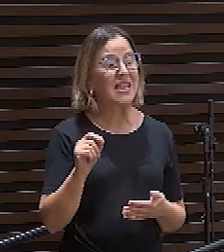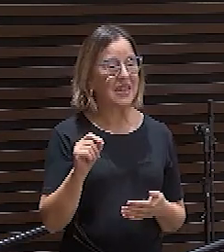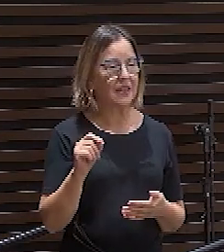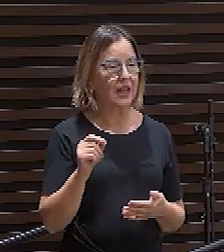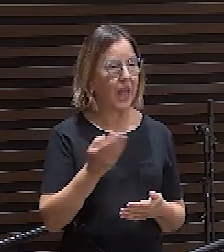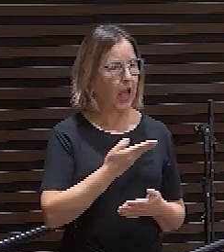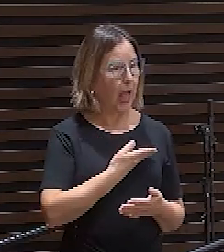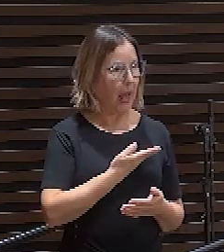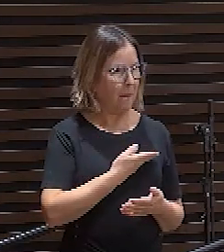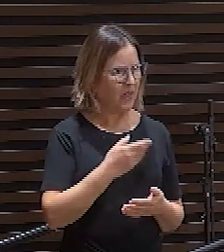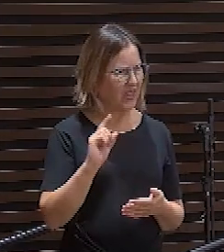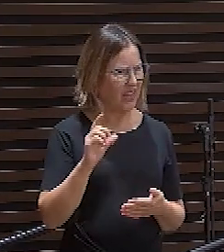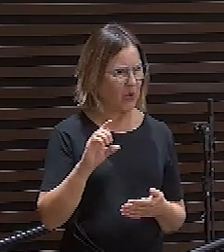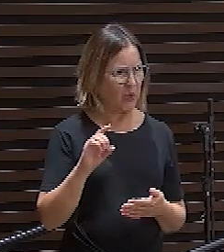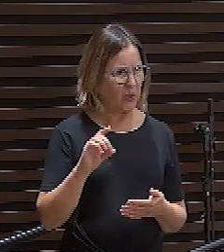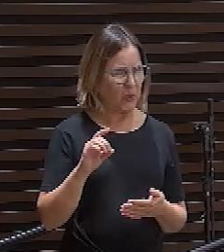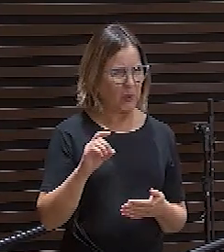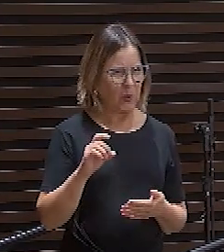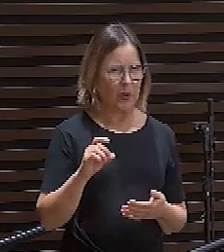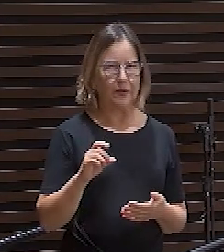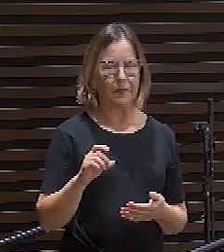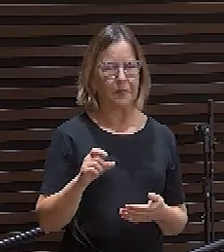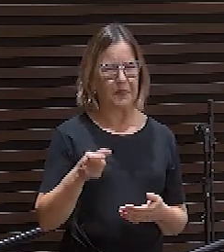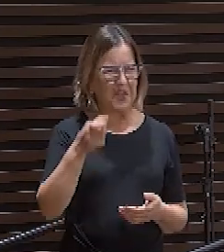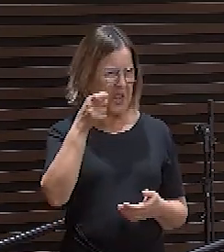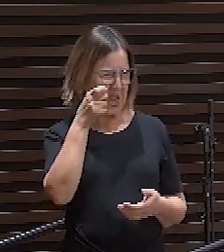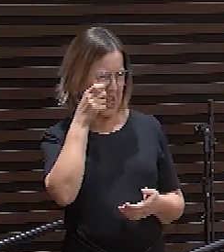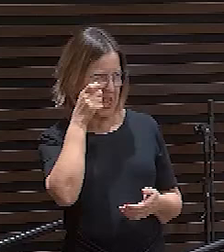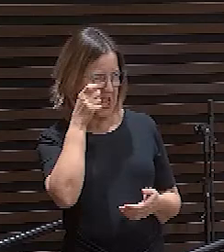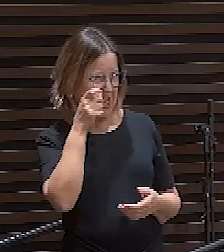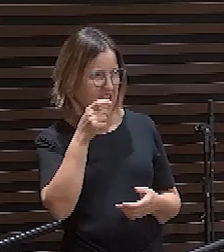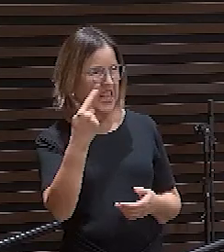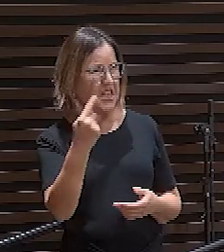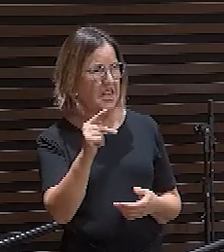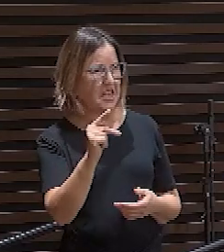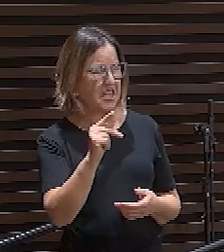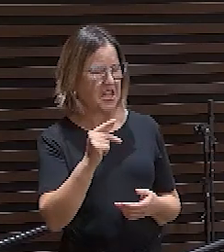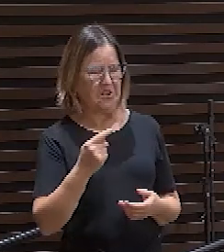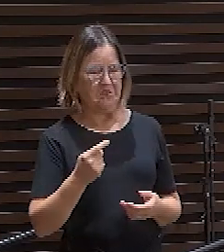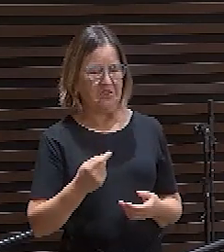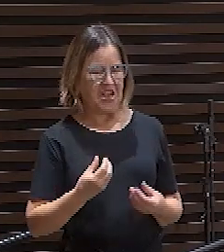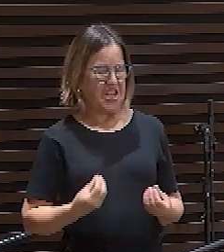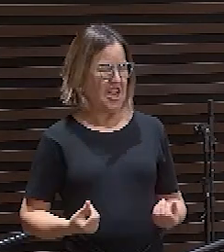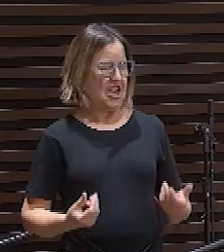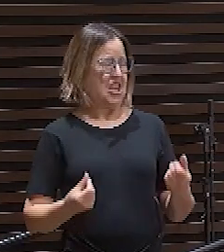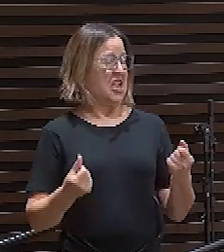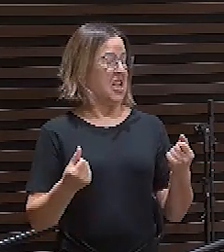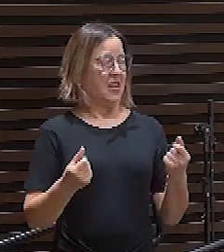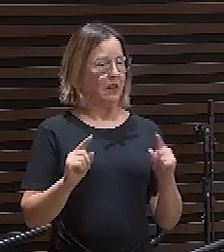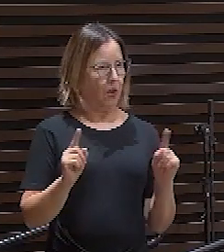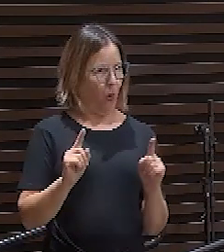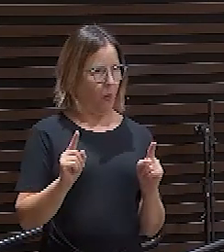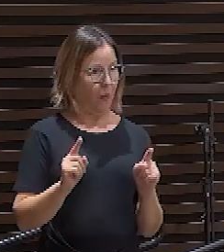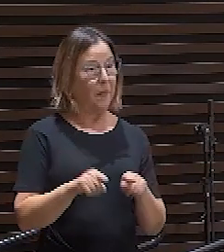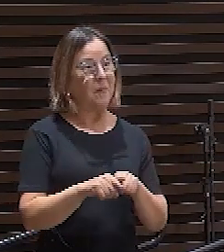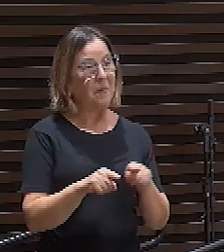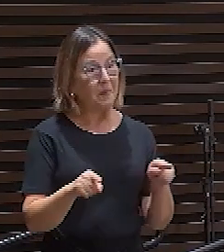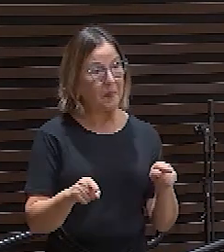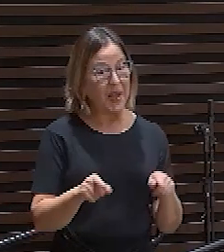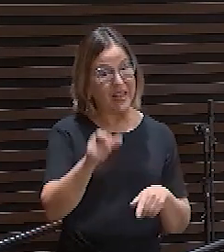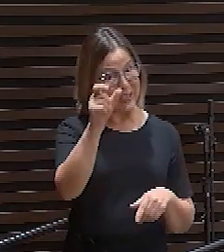aqueles somente que têm interesse no que você tem, mas especialmente no que você